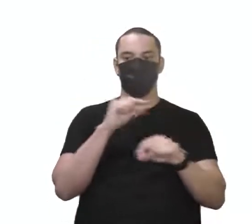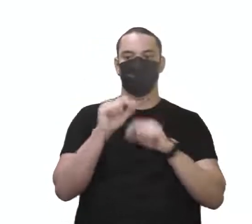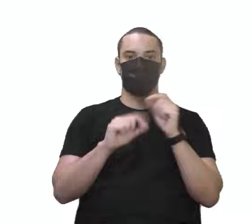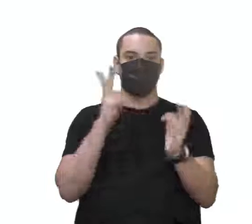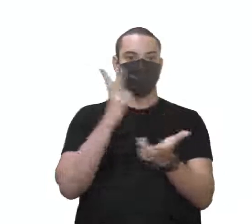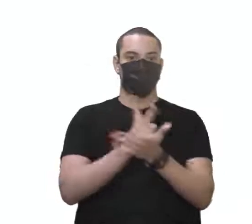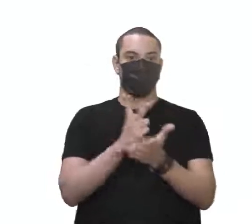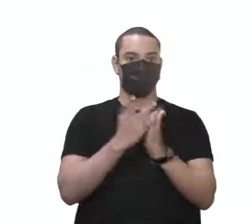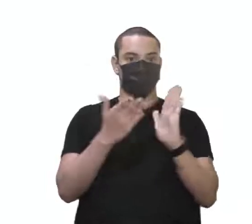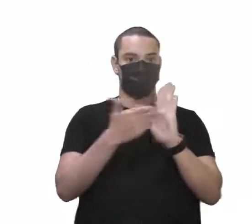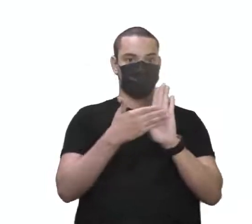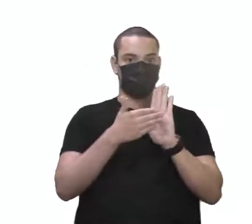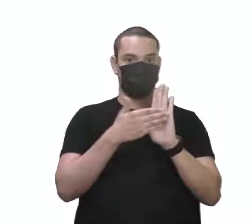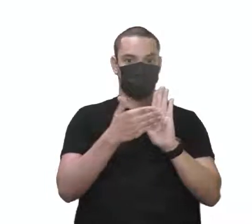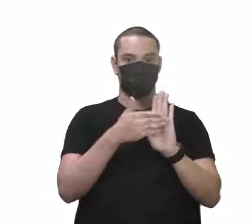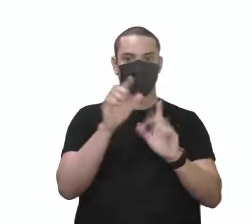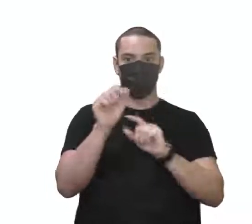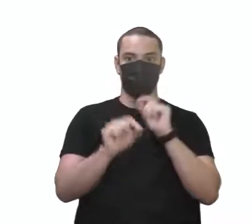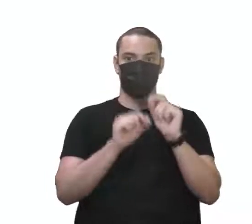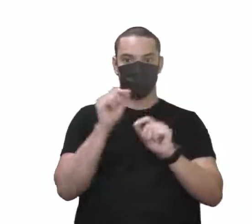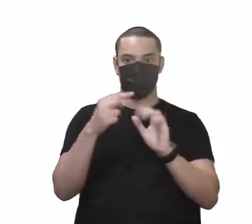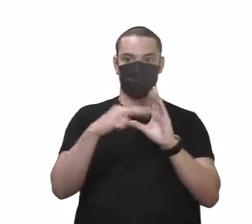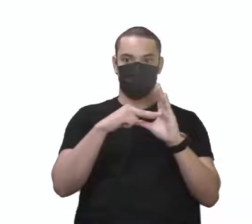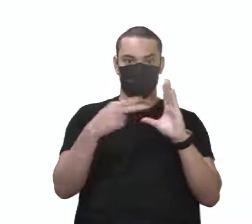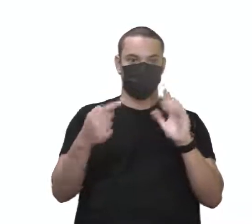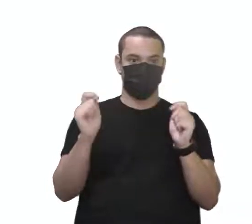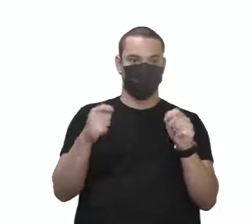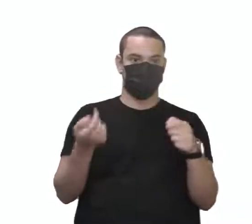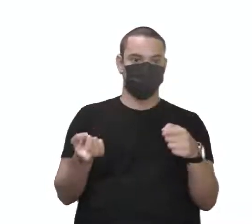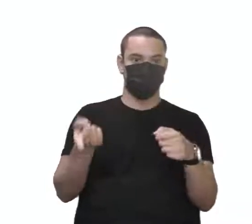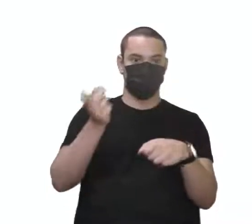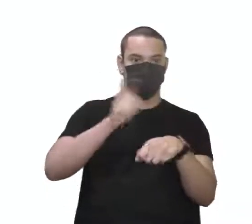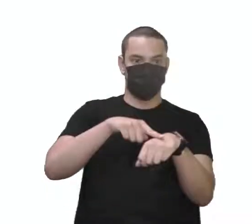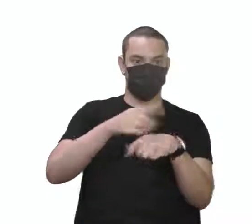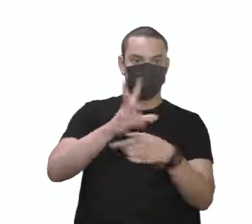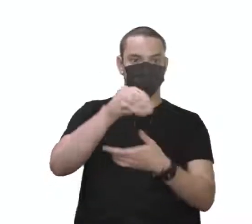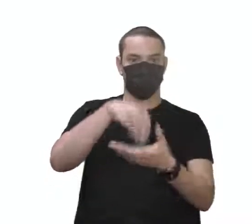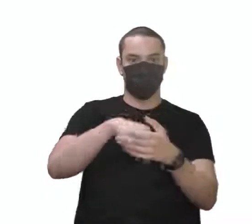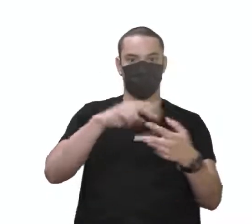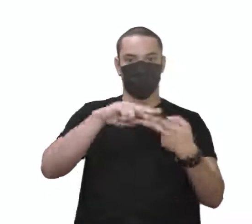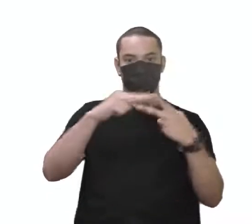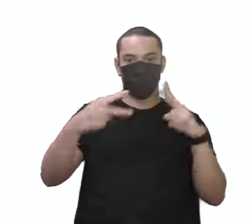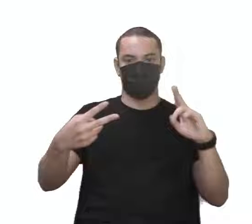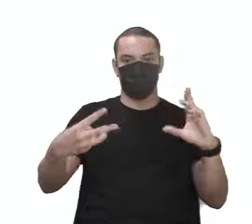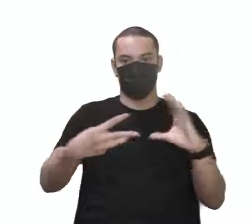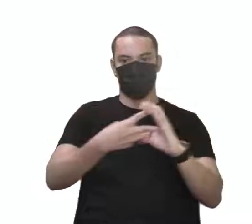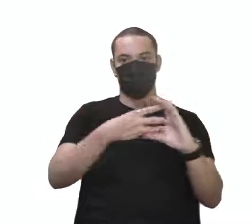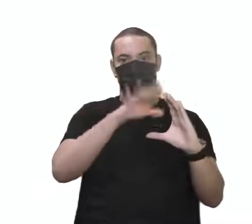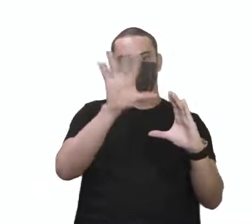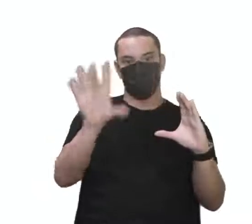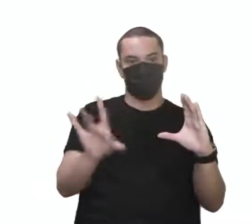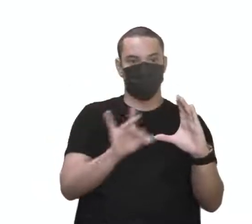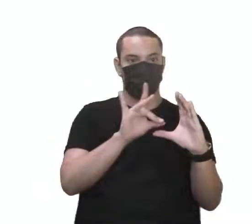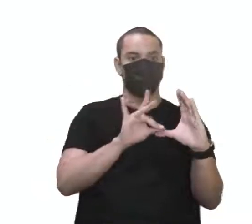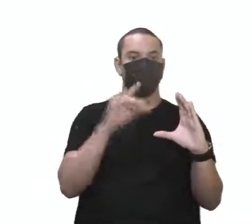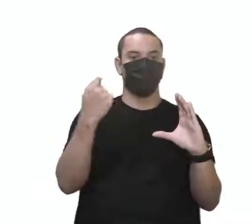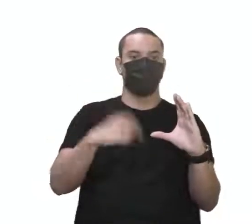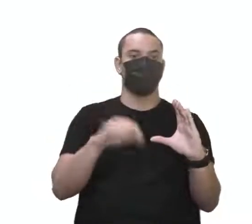mesmo propósito. Esse gene deve ser transferido para dentro das células e, uma vez inserido,